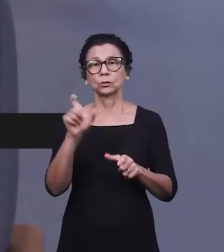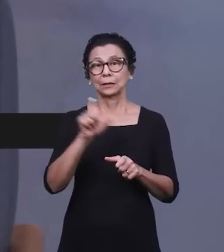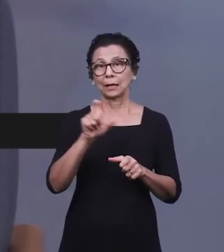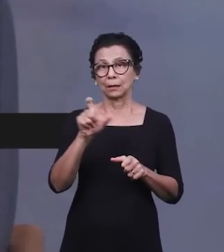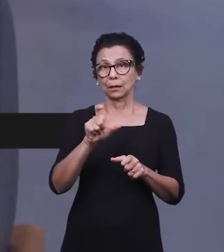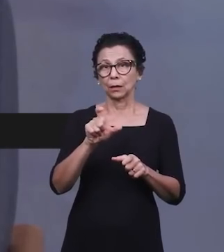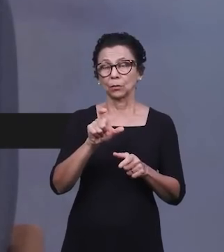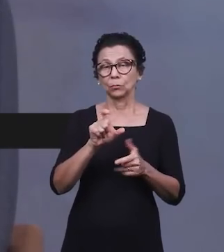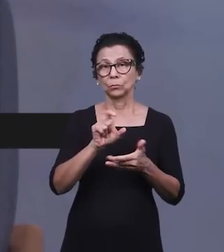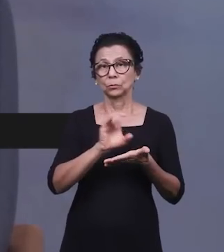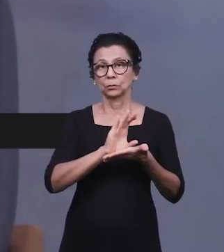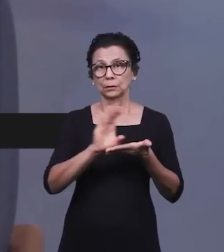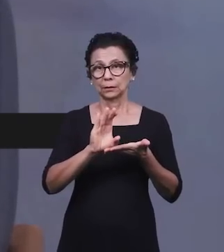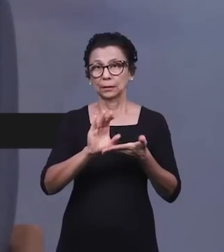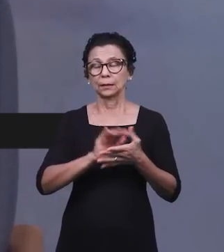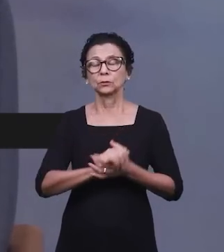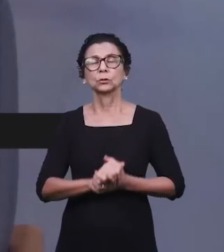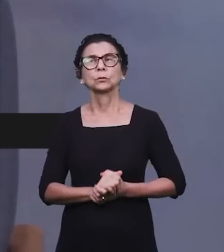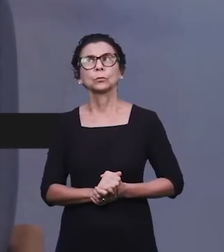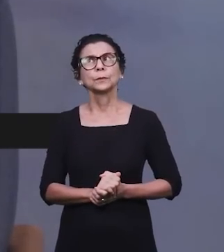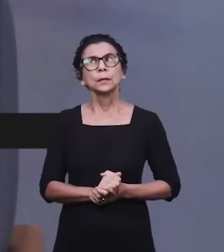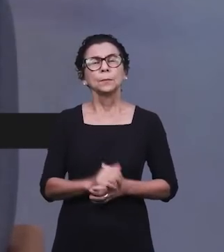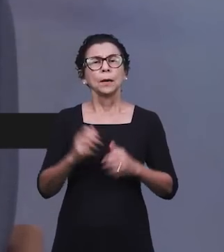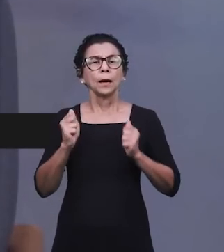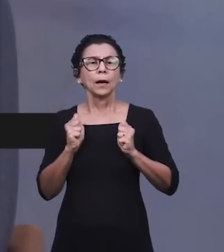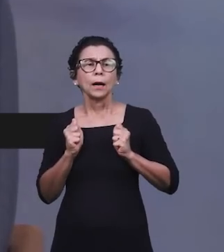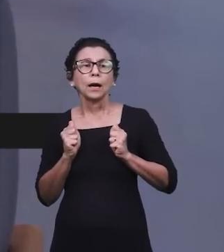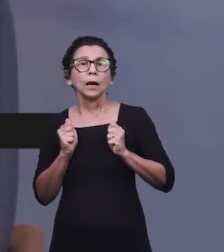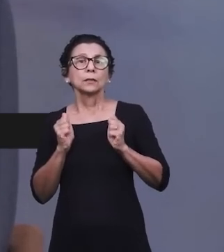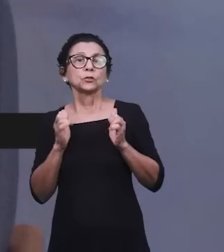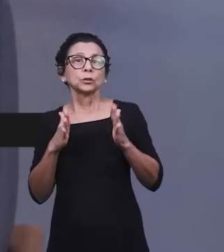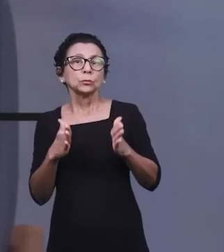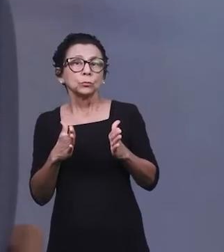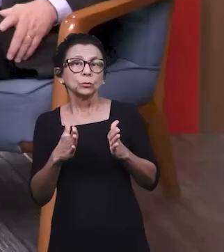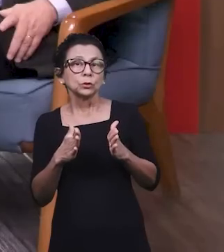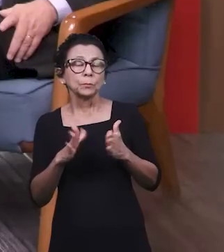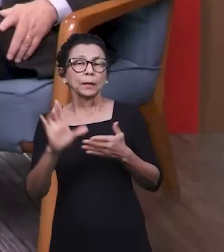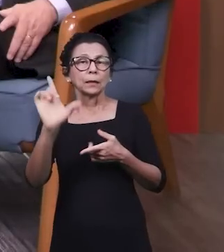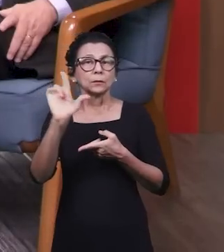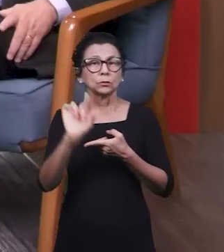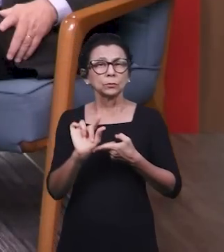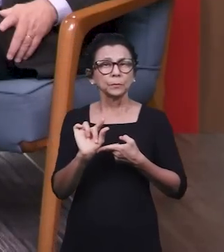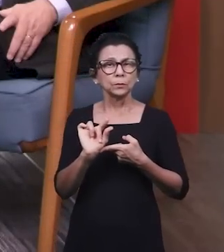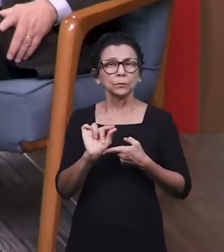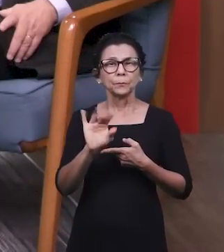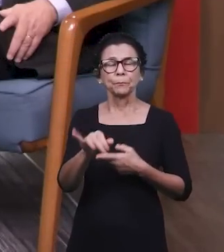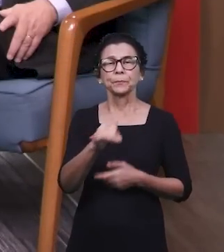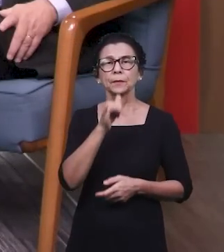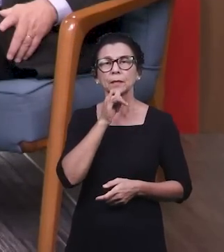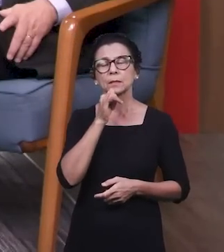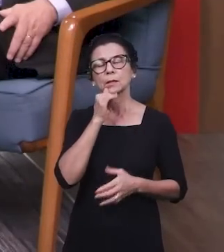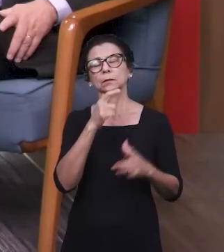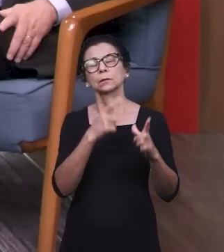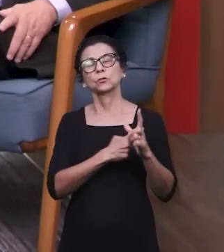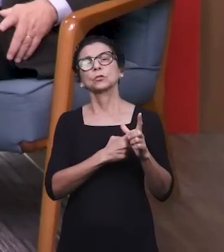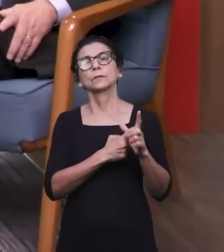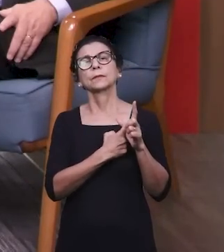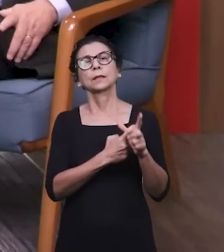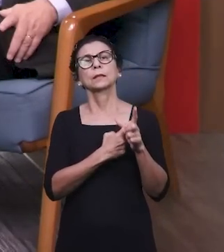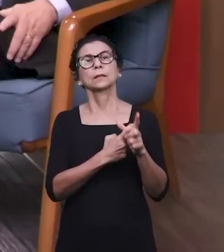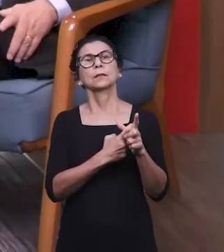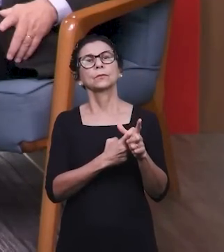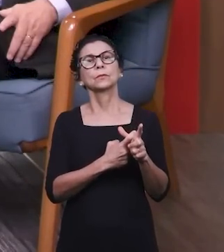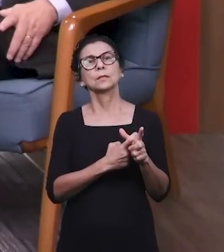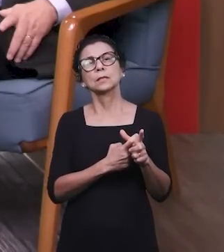crédito, existem atitudes que ela pode tomar para reduzir esse impacto. Como? Existem hoje dívidas que você consegue a